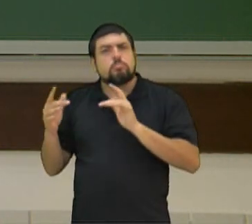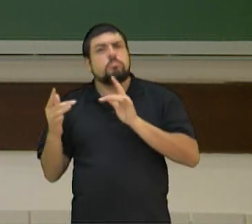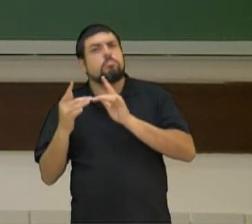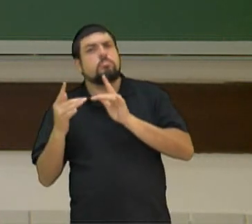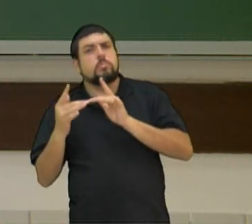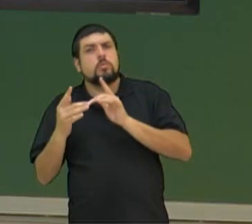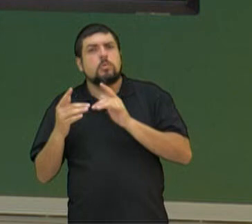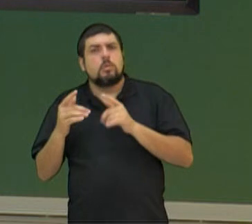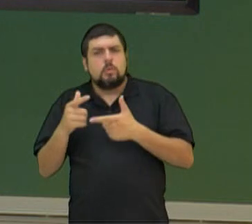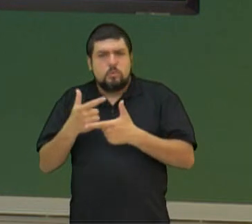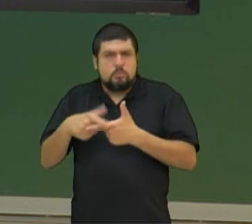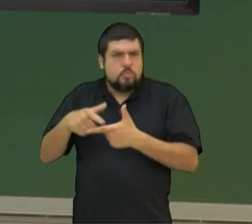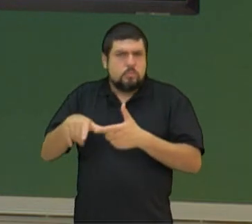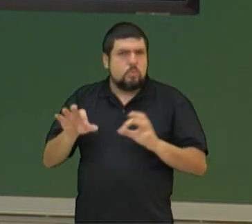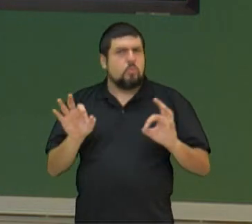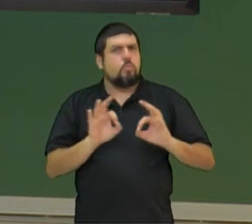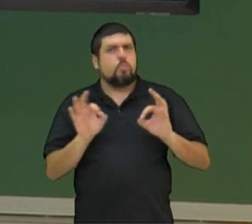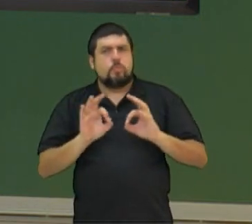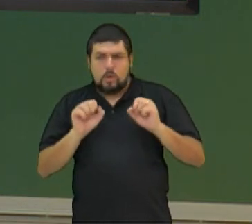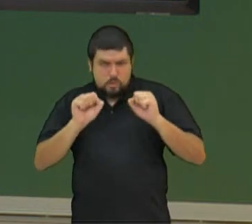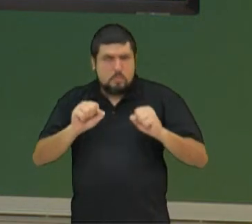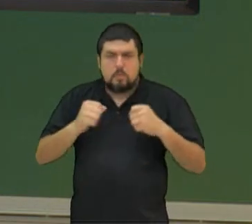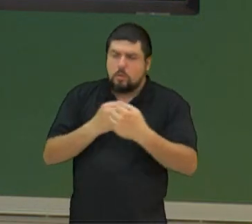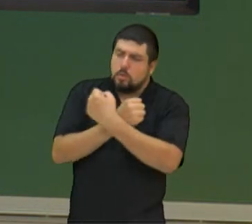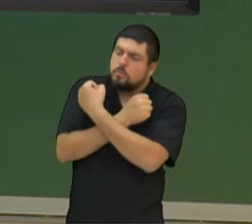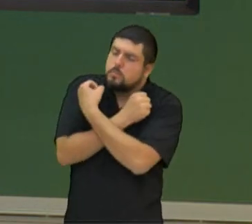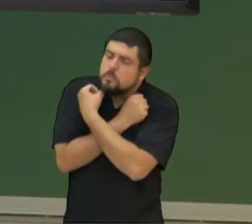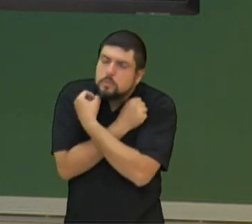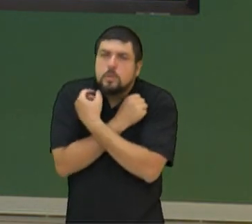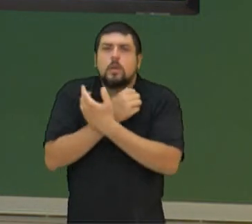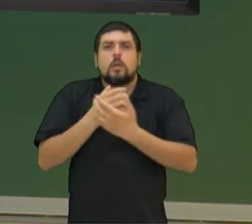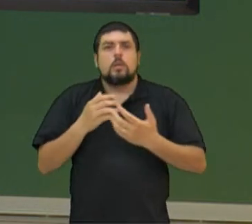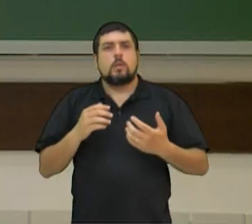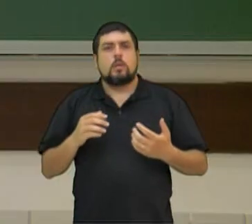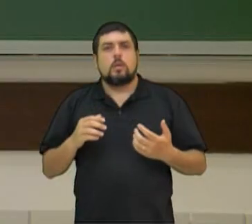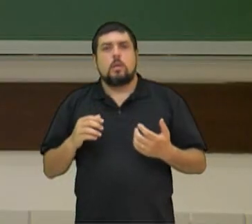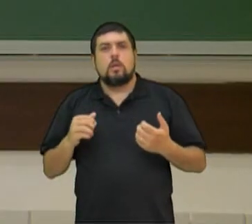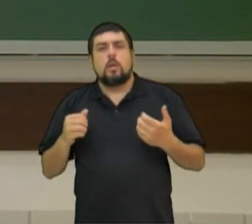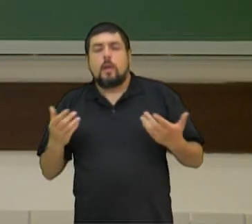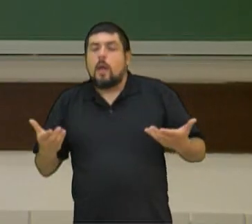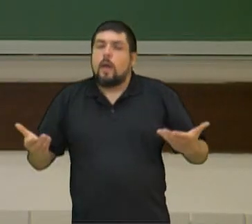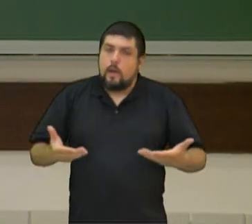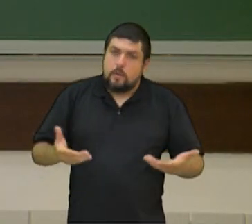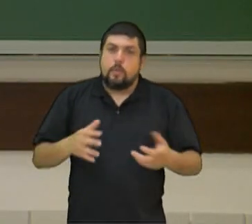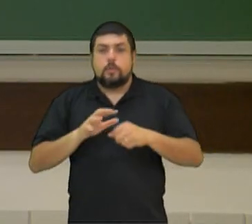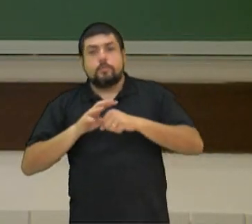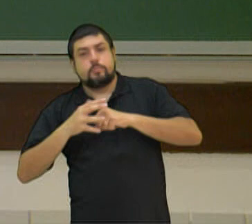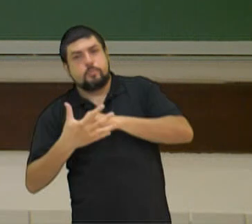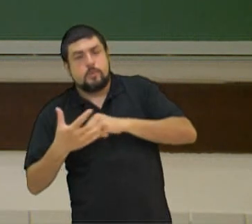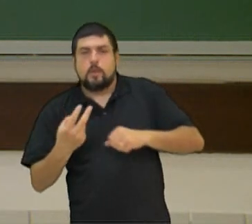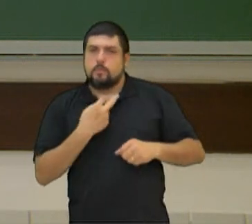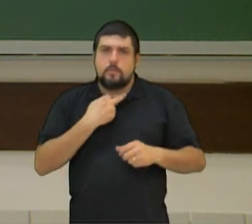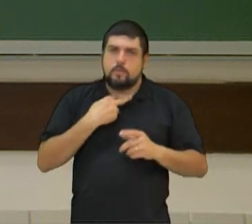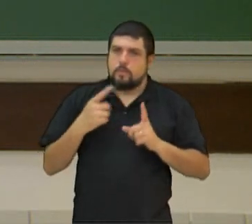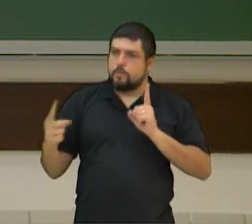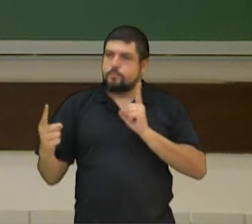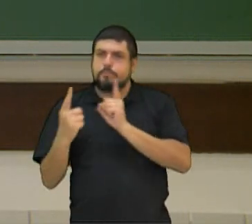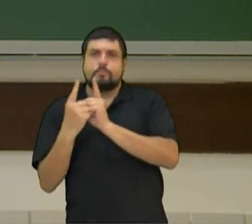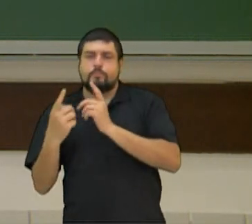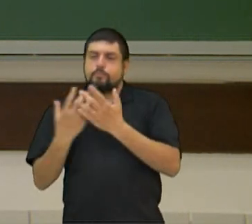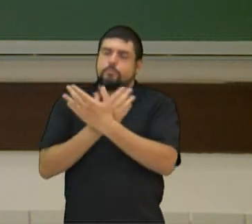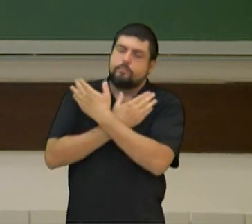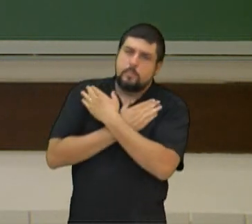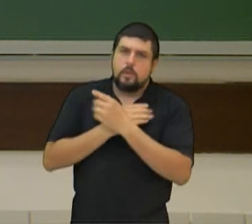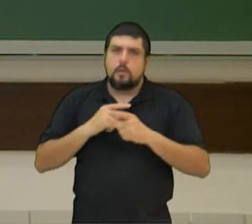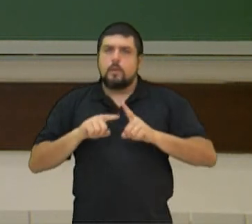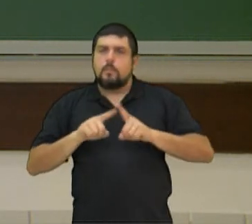não tem problema algum a gente abraçá-las, né? Estar perto, claro que não agora em tempos de coronavírus, né? Mas quando tudo isso